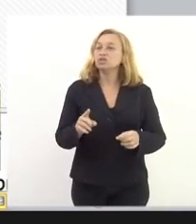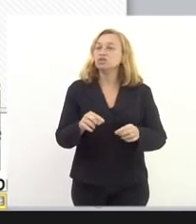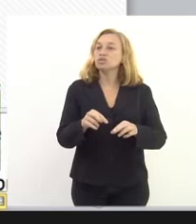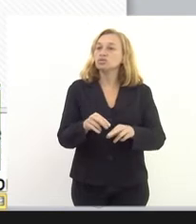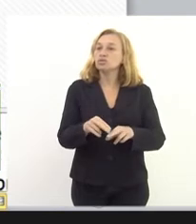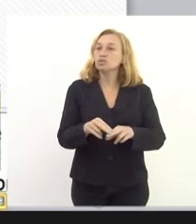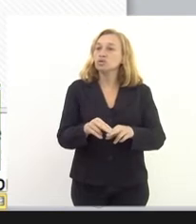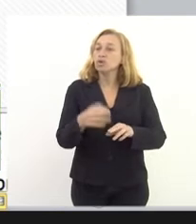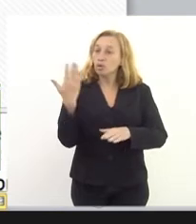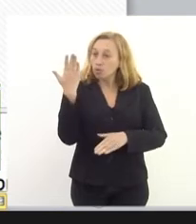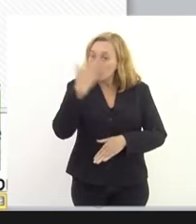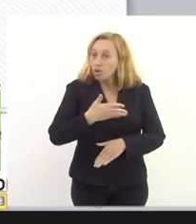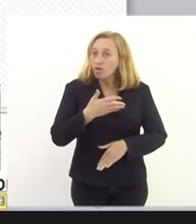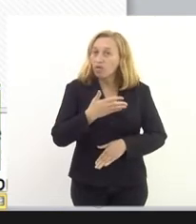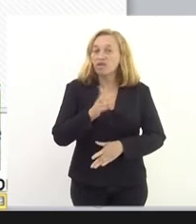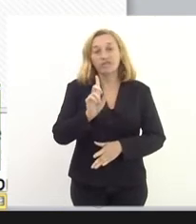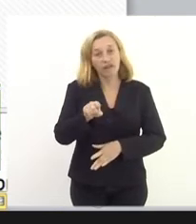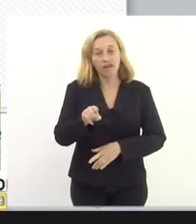né,